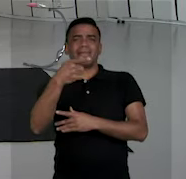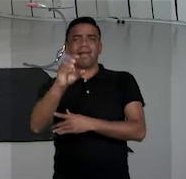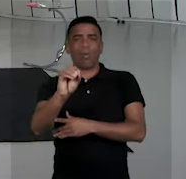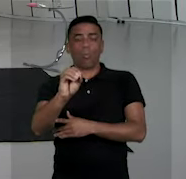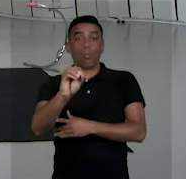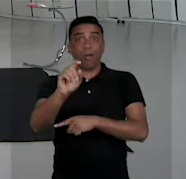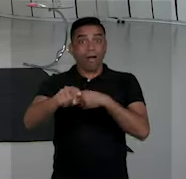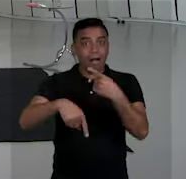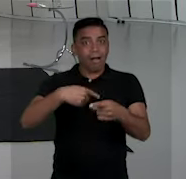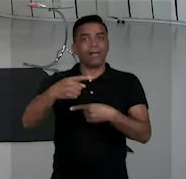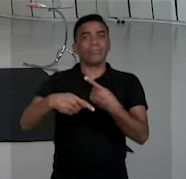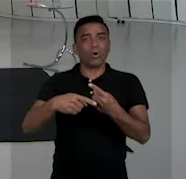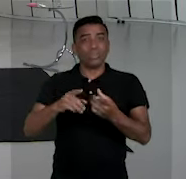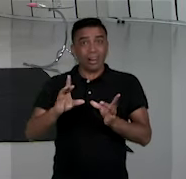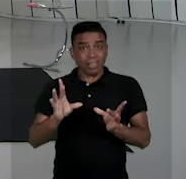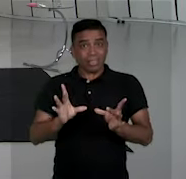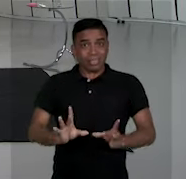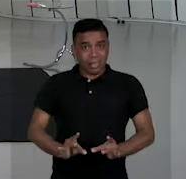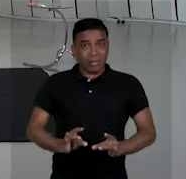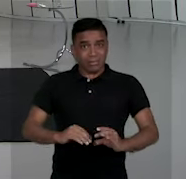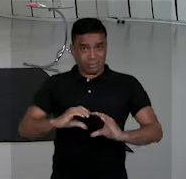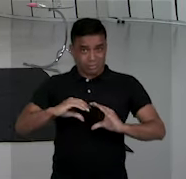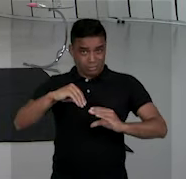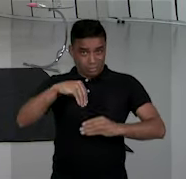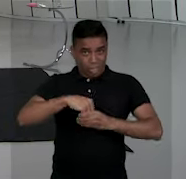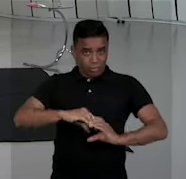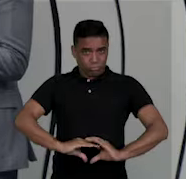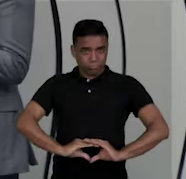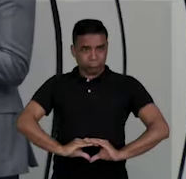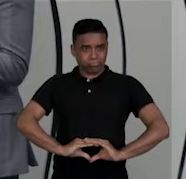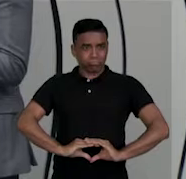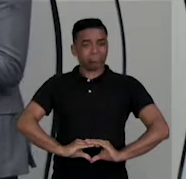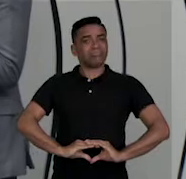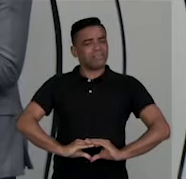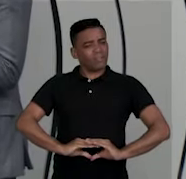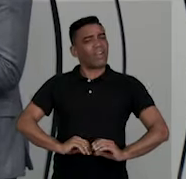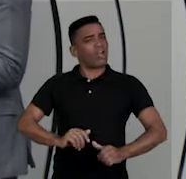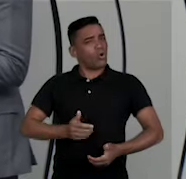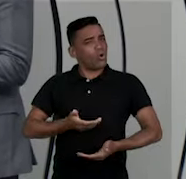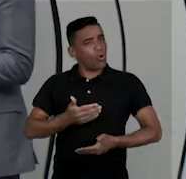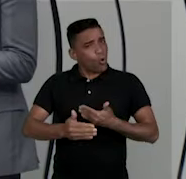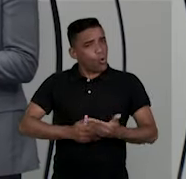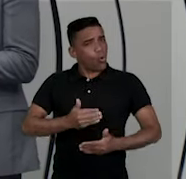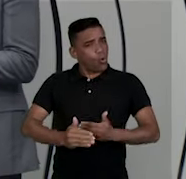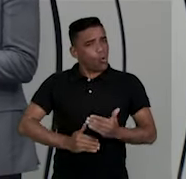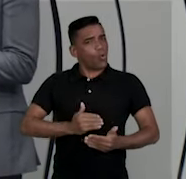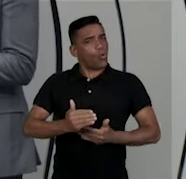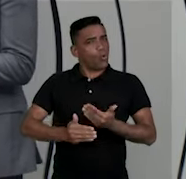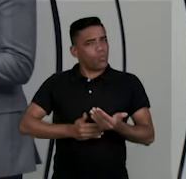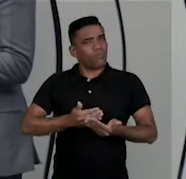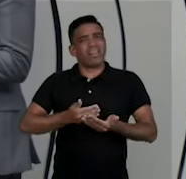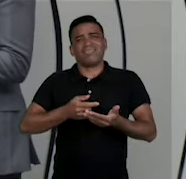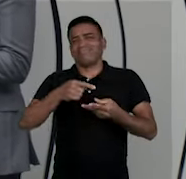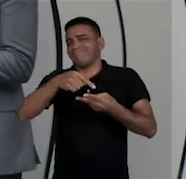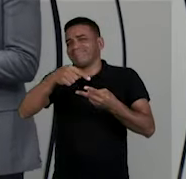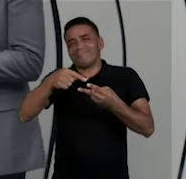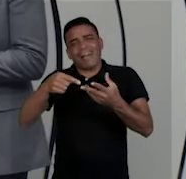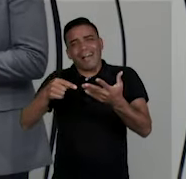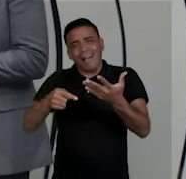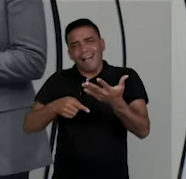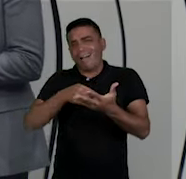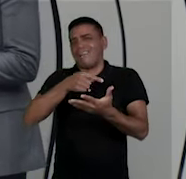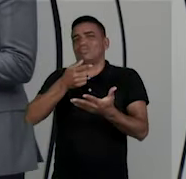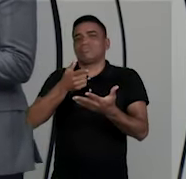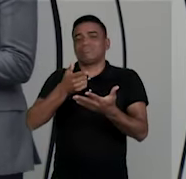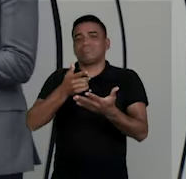desse processo de nidação, esse material genético ele vai continuar se desenvolvendo, vai formar blastocisto e aí vai dar